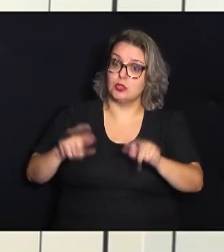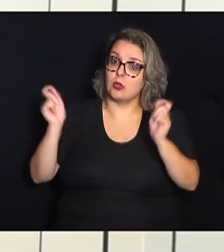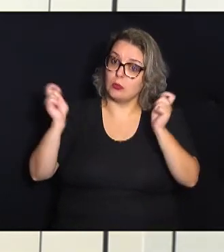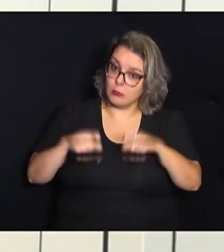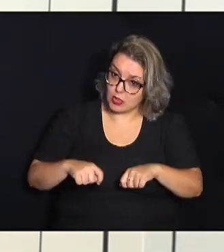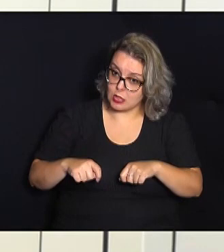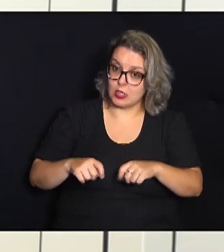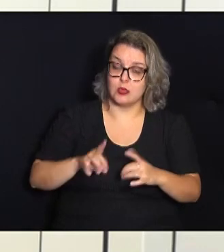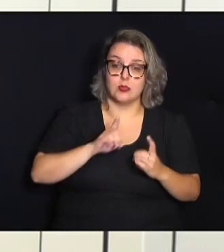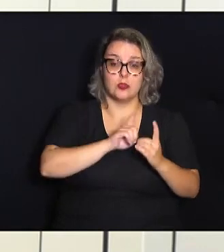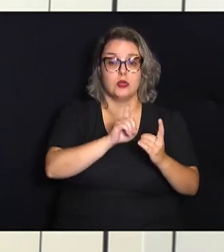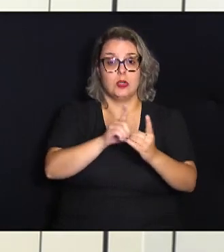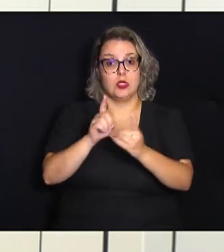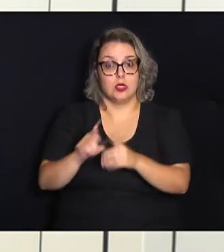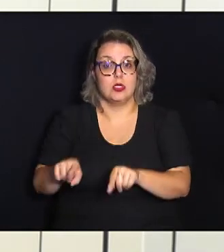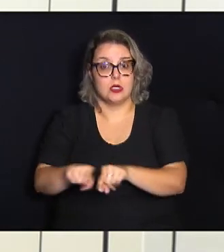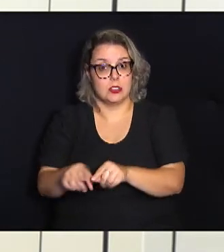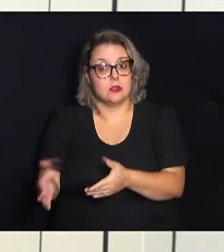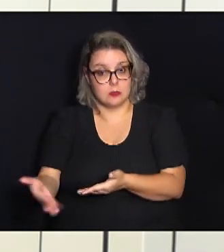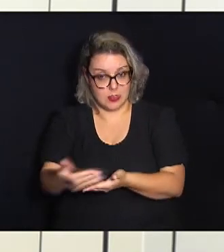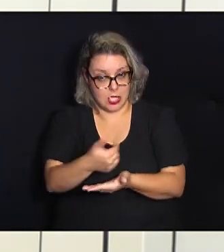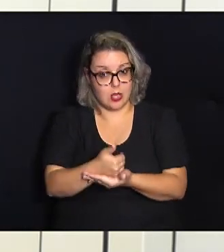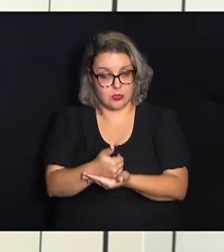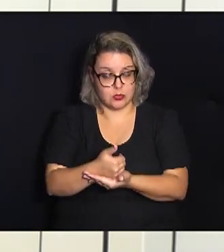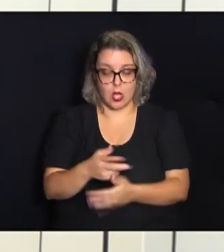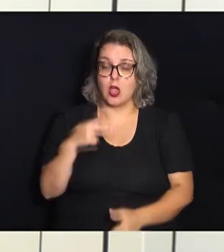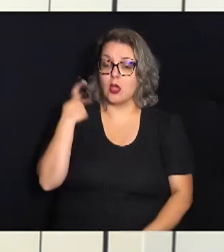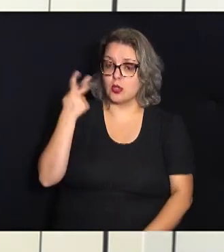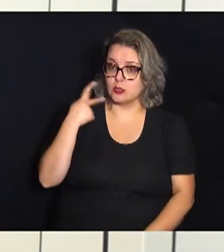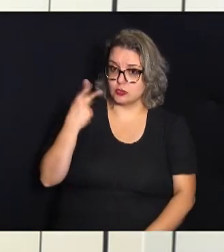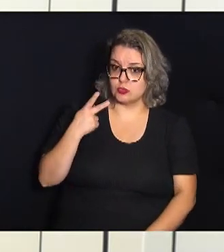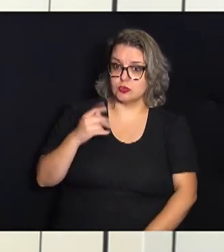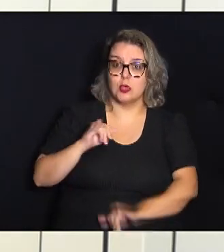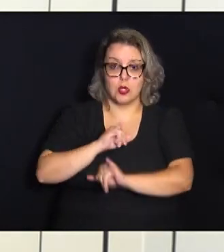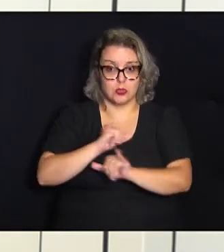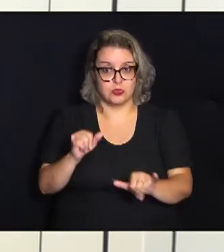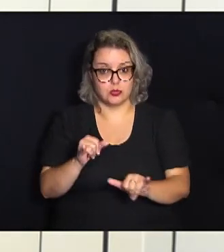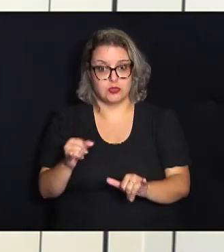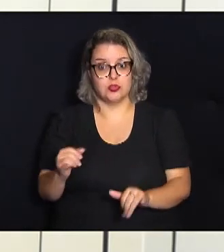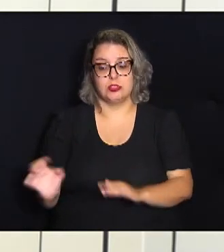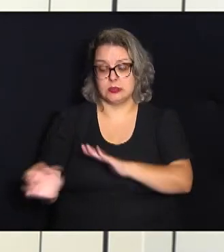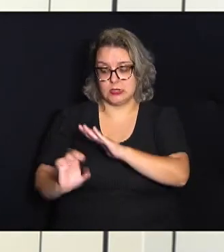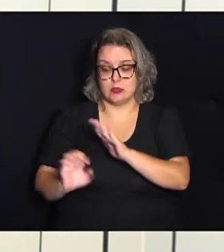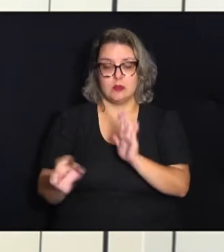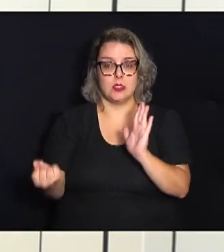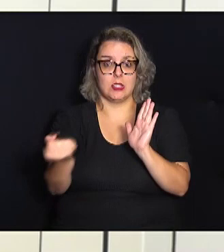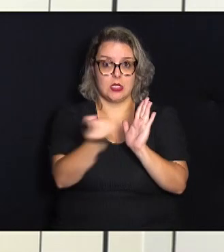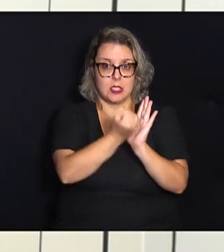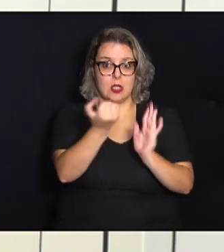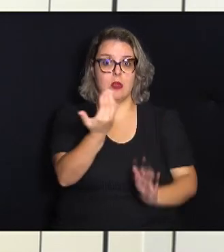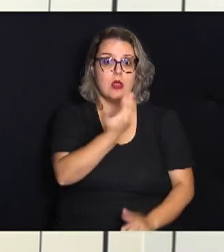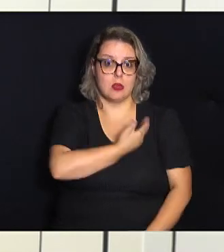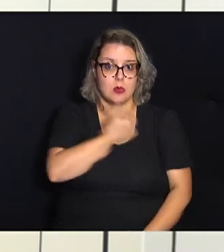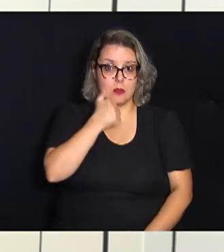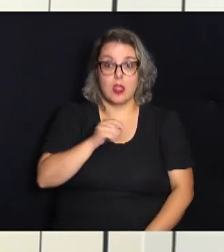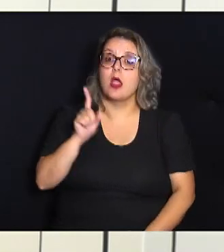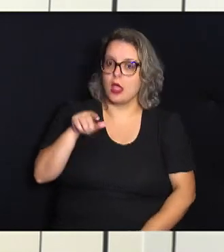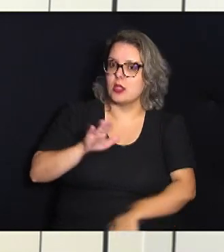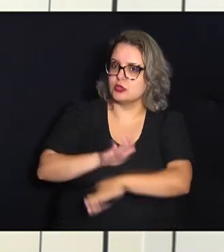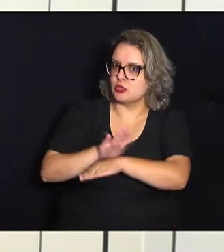para atendimento e acolhimento. O vereador diz que o selo amigo será de grande ajuda para as mulheres.